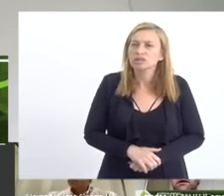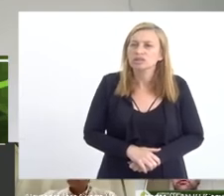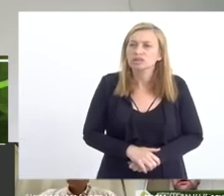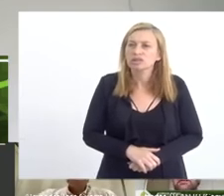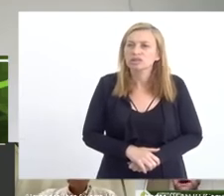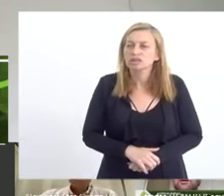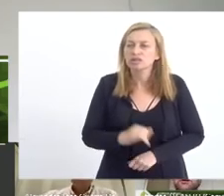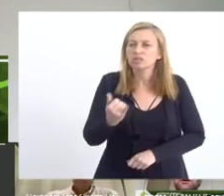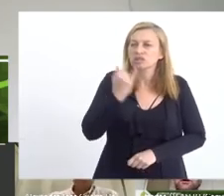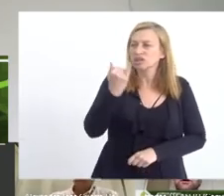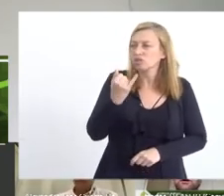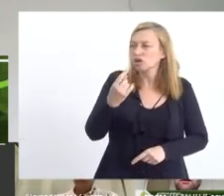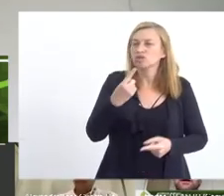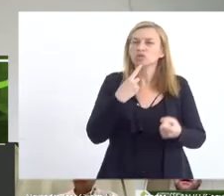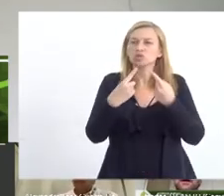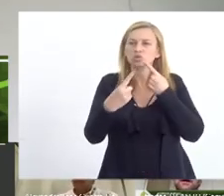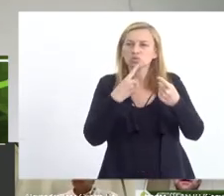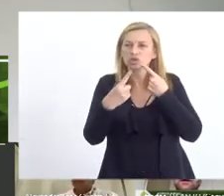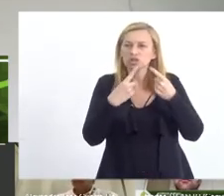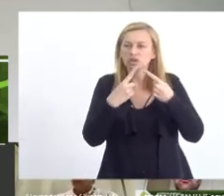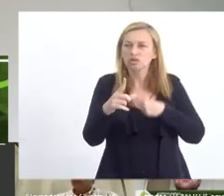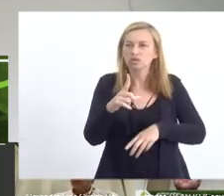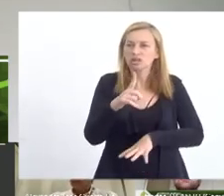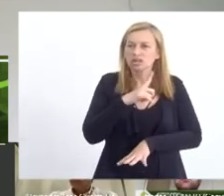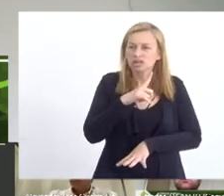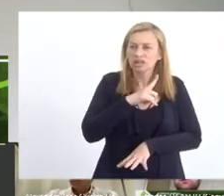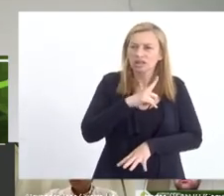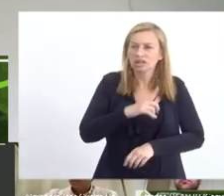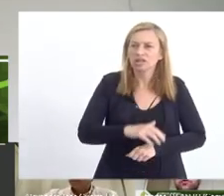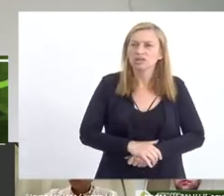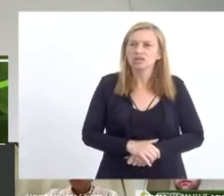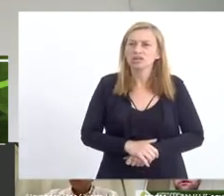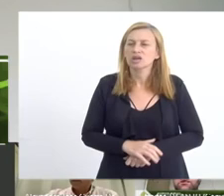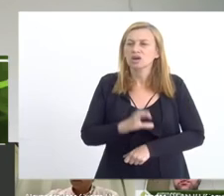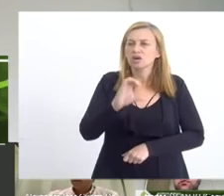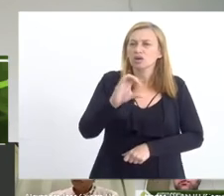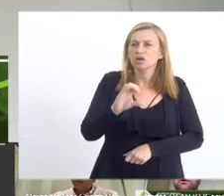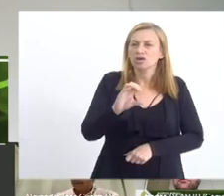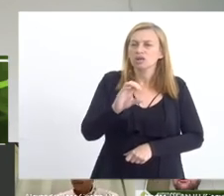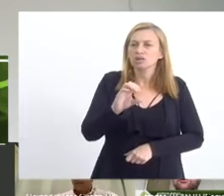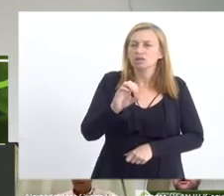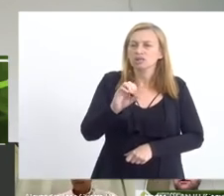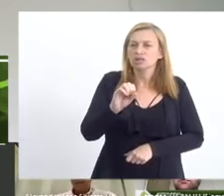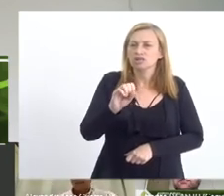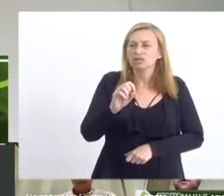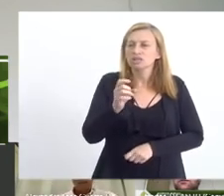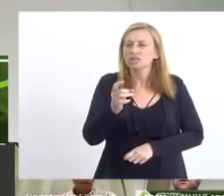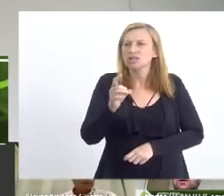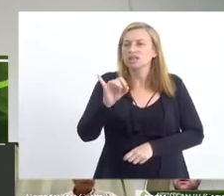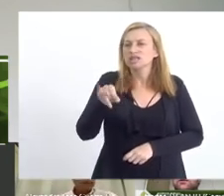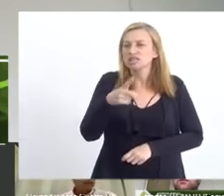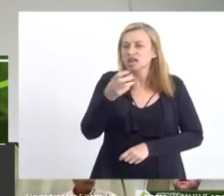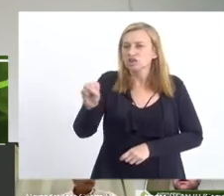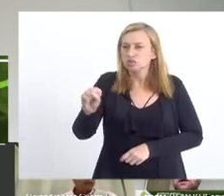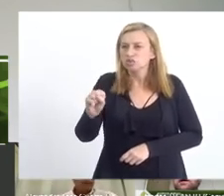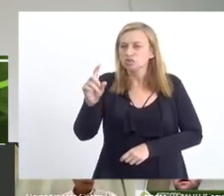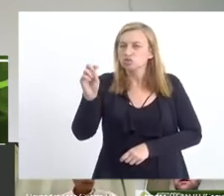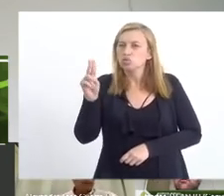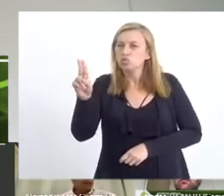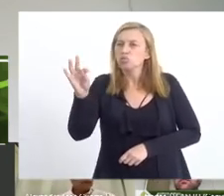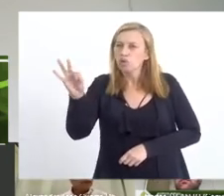agora do debate da concessão do Santos Dumont. Isso, como já foi dito aqui, inclusive, na comissão, acho que